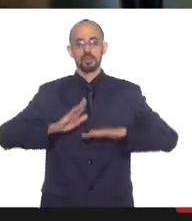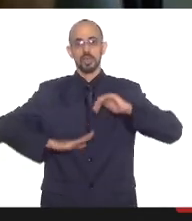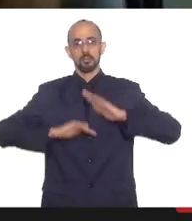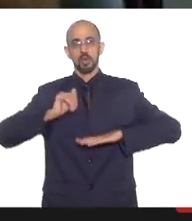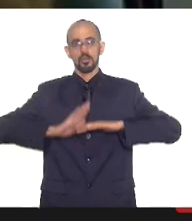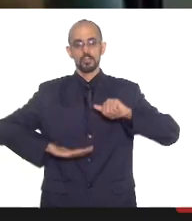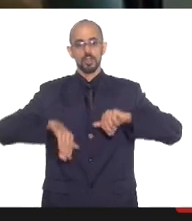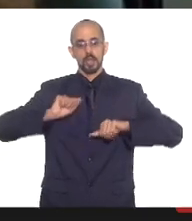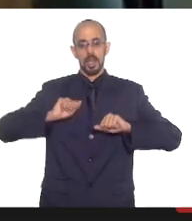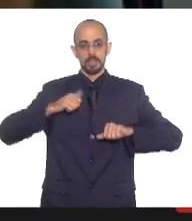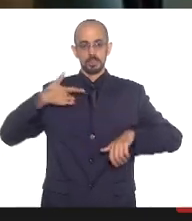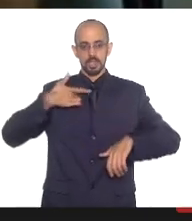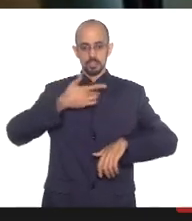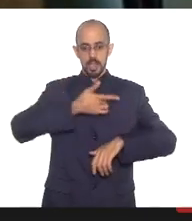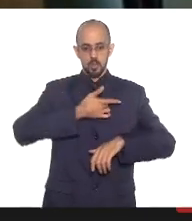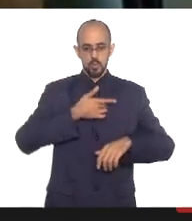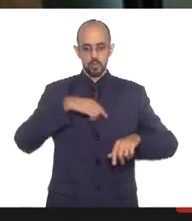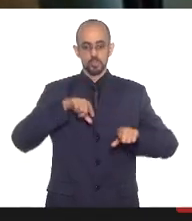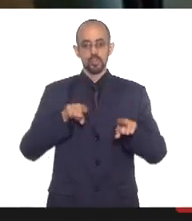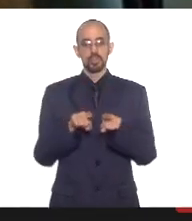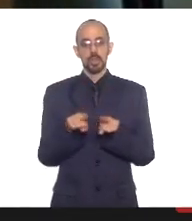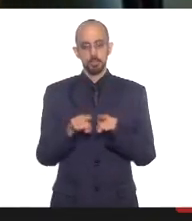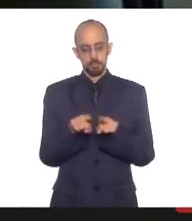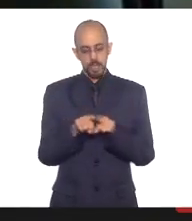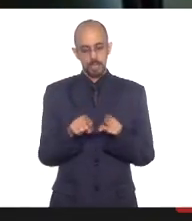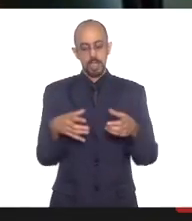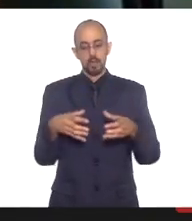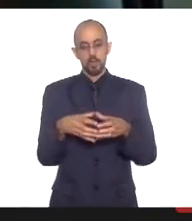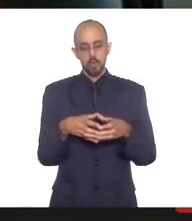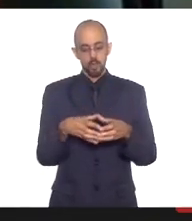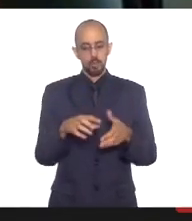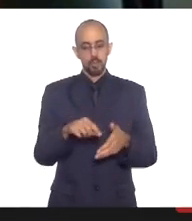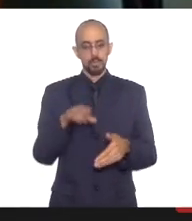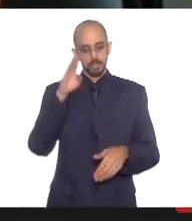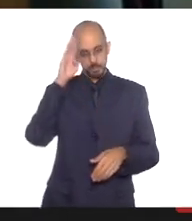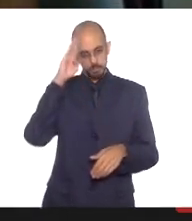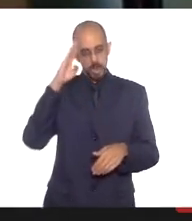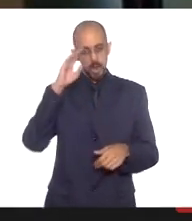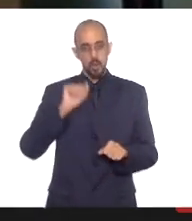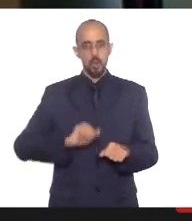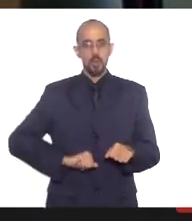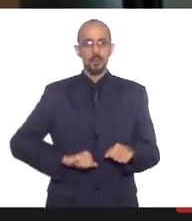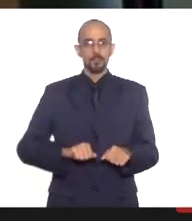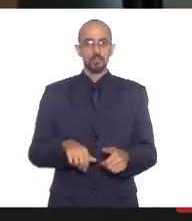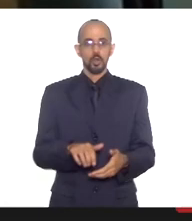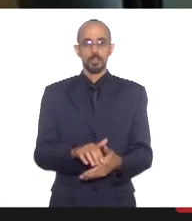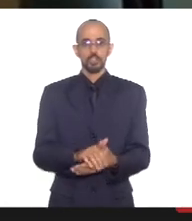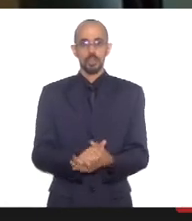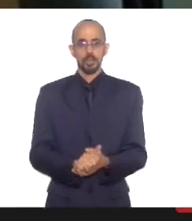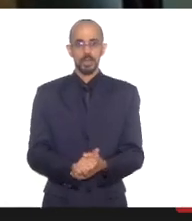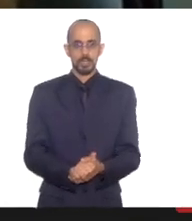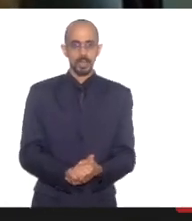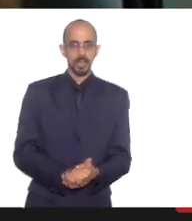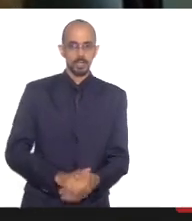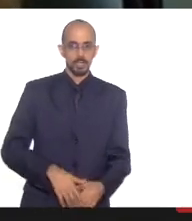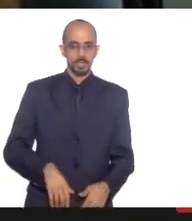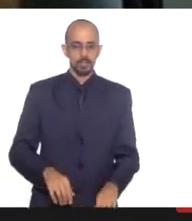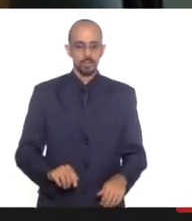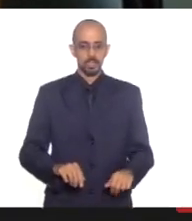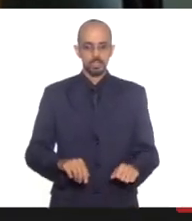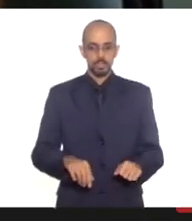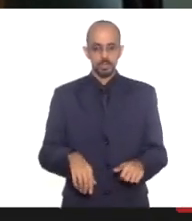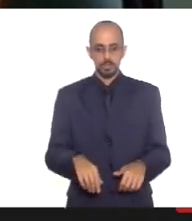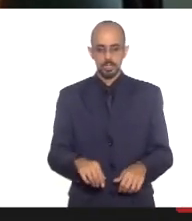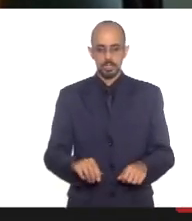profissionais da área da saúde já estão e seguidos no grupo prioritário a lei 9261 que trata